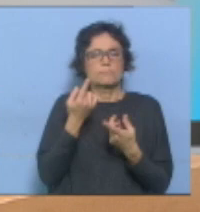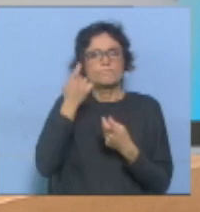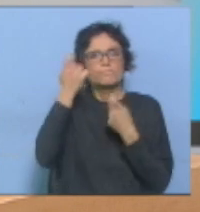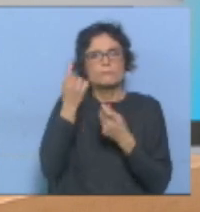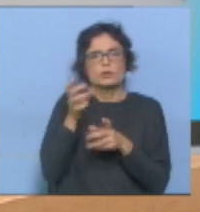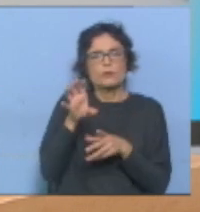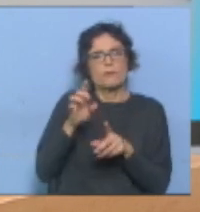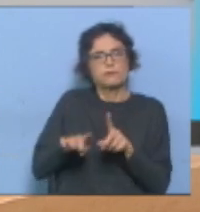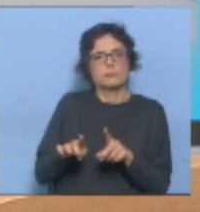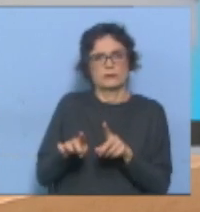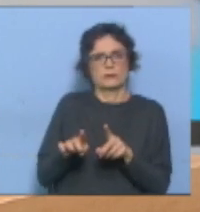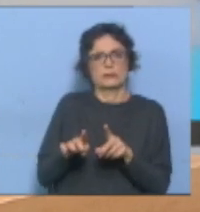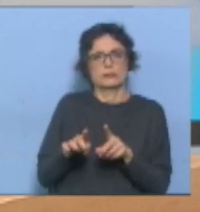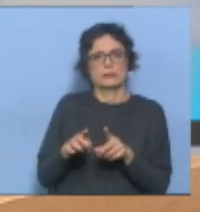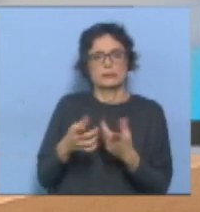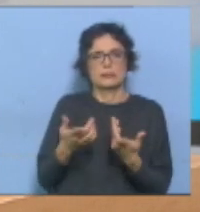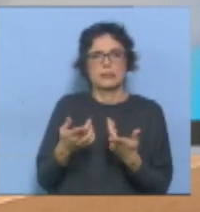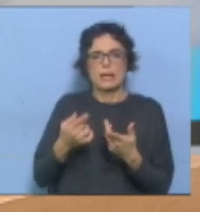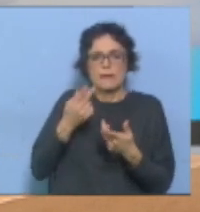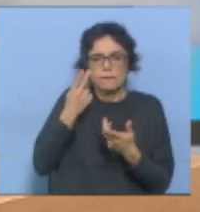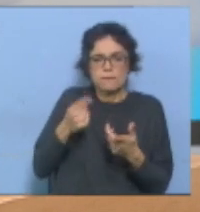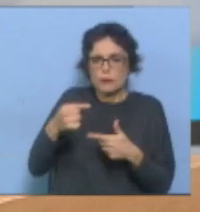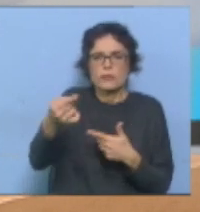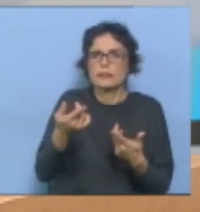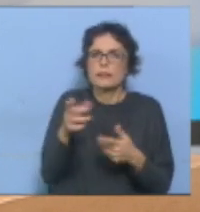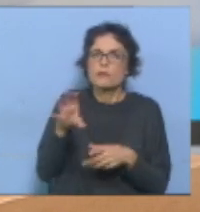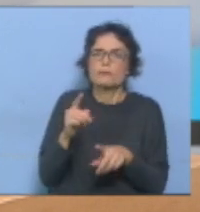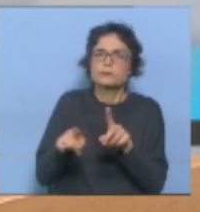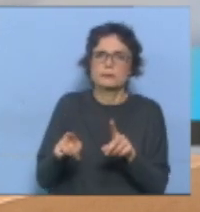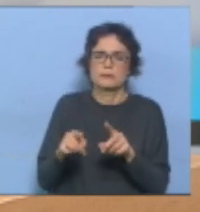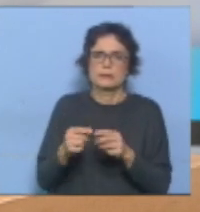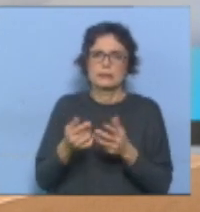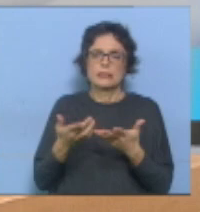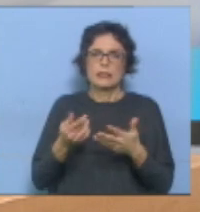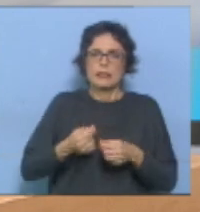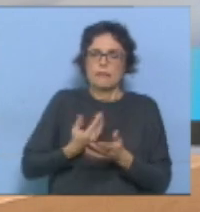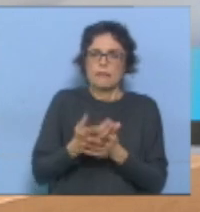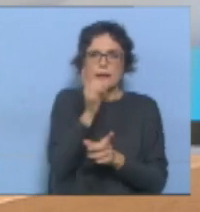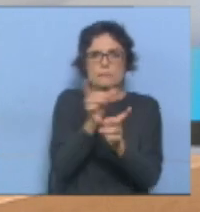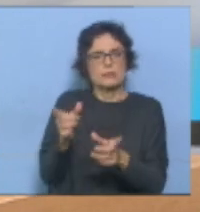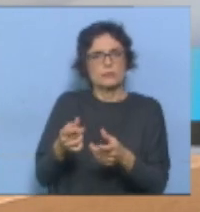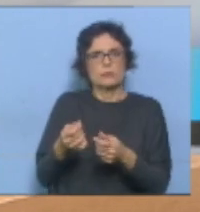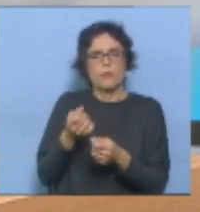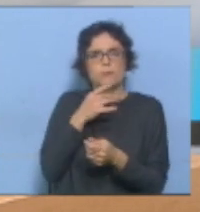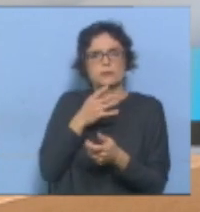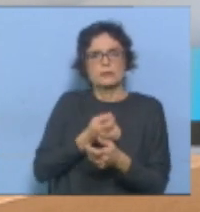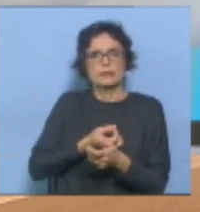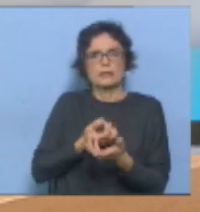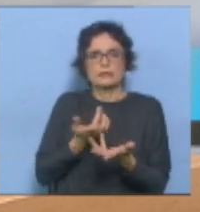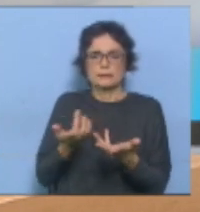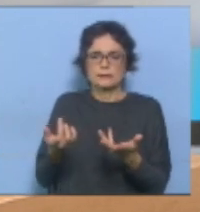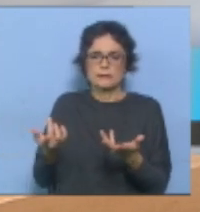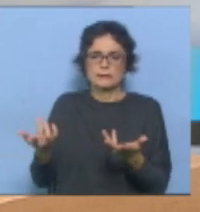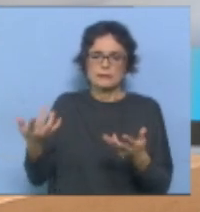maneira diferente, fazer de maneira diferente, dar espaço aos outros para se manifestarem. Tem sido apaixonante para mim,